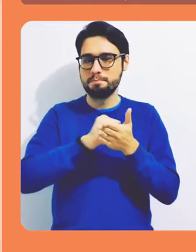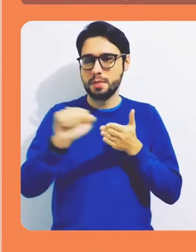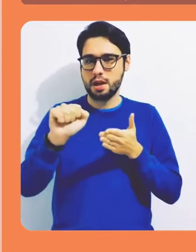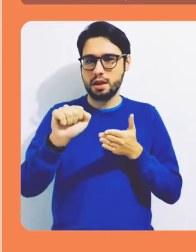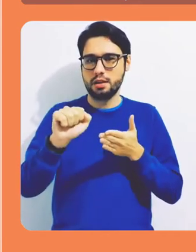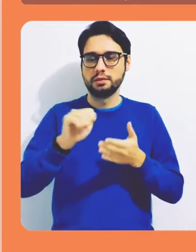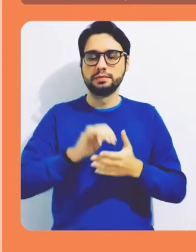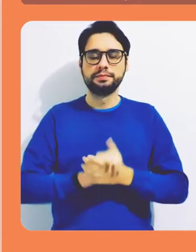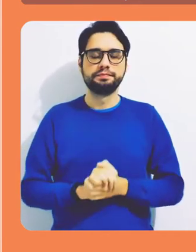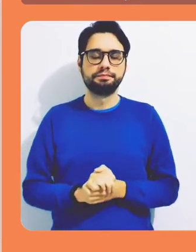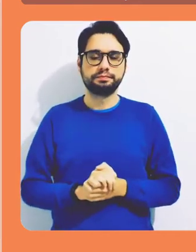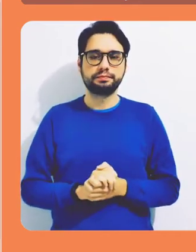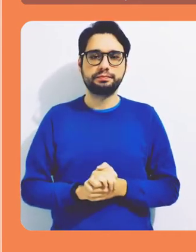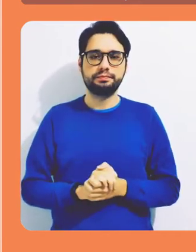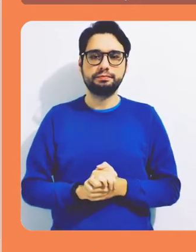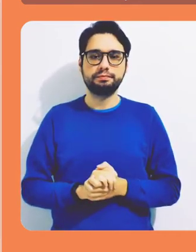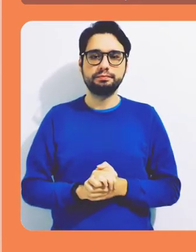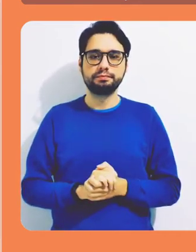todo o texto,